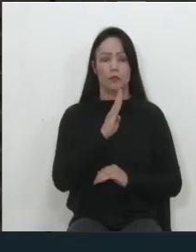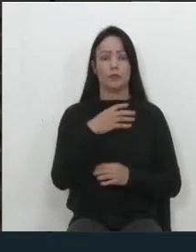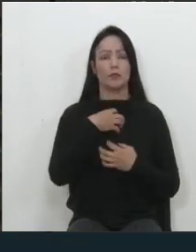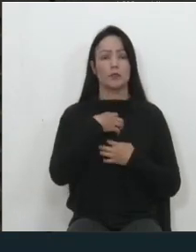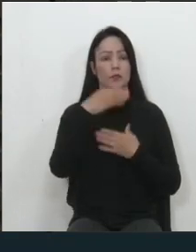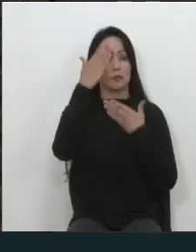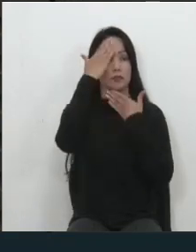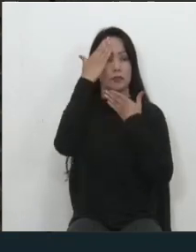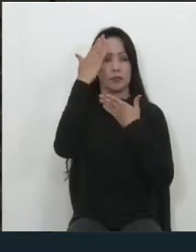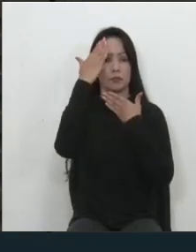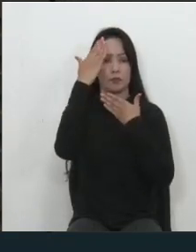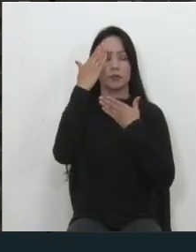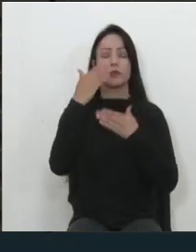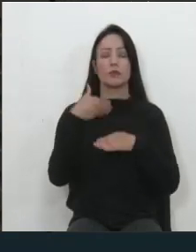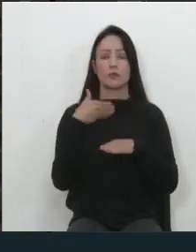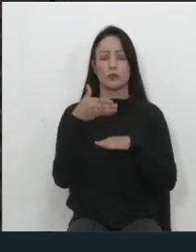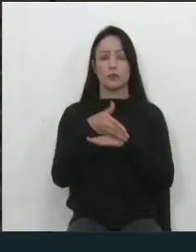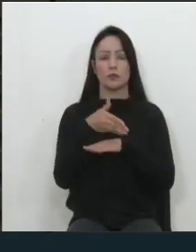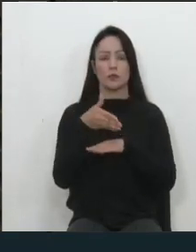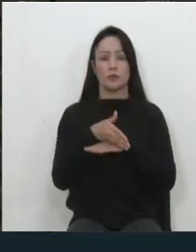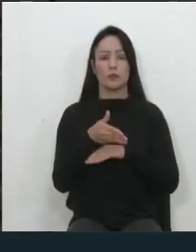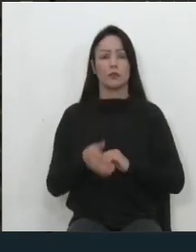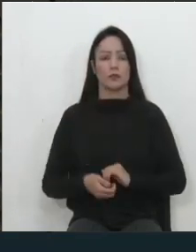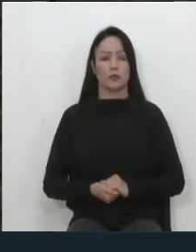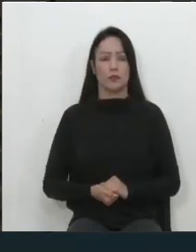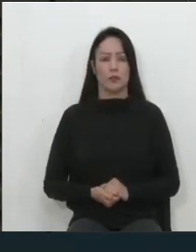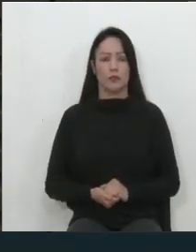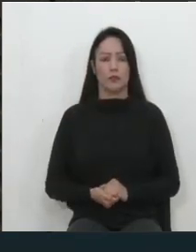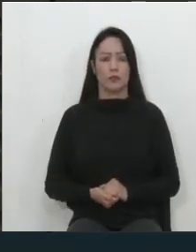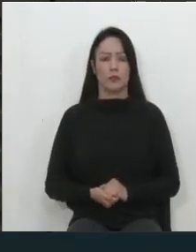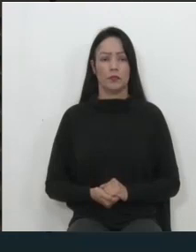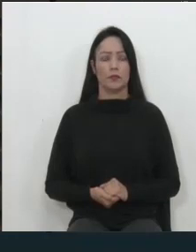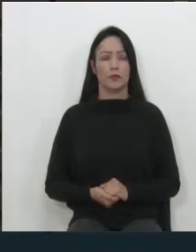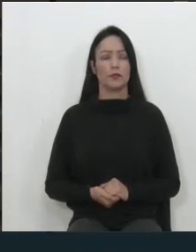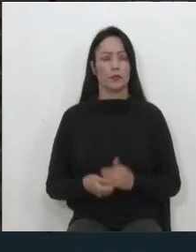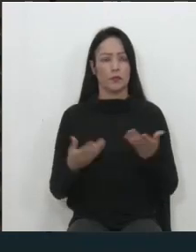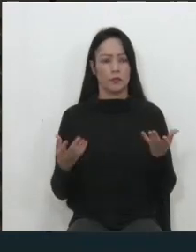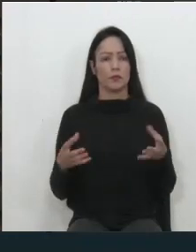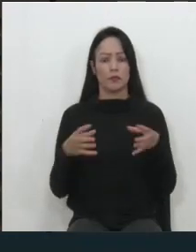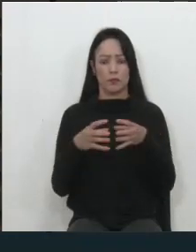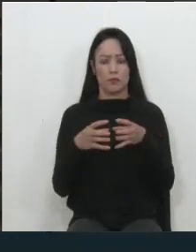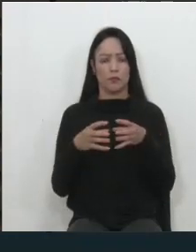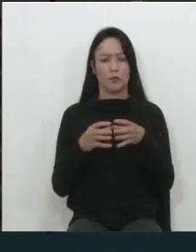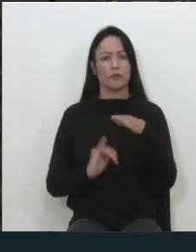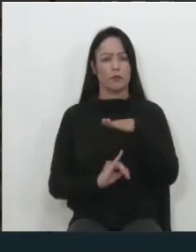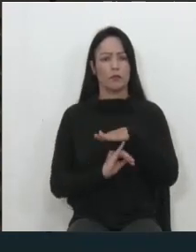a Deus por fazer parte dessa instituição que tem levado